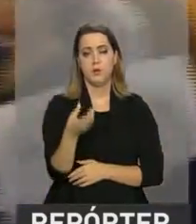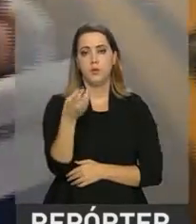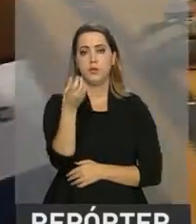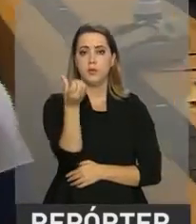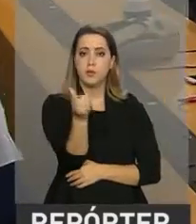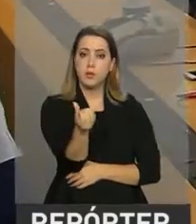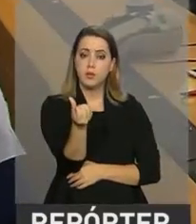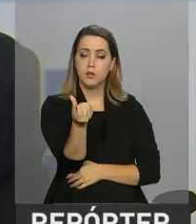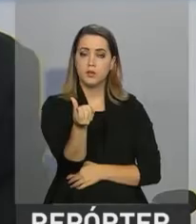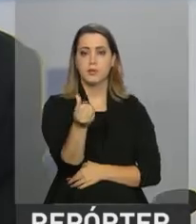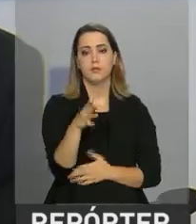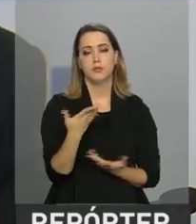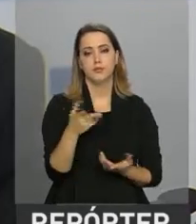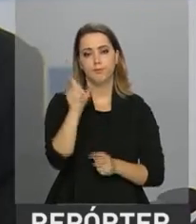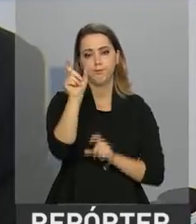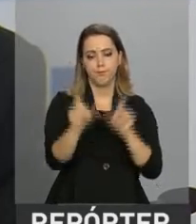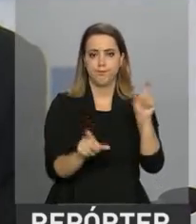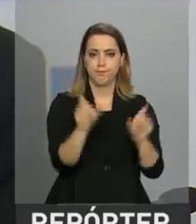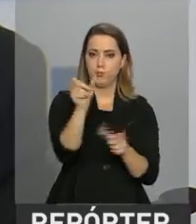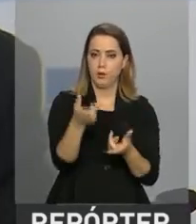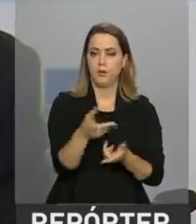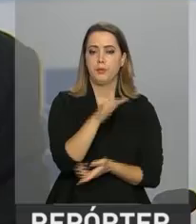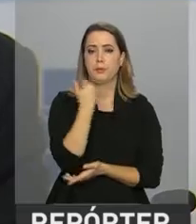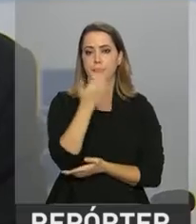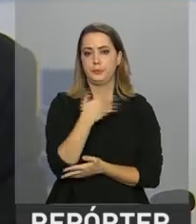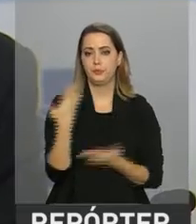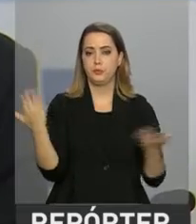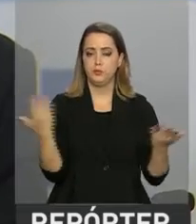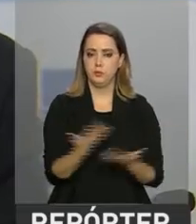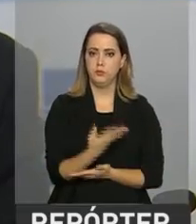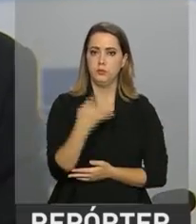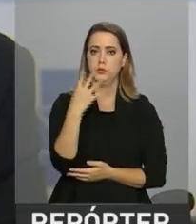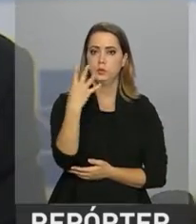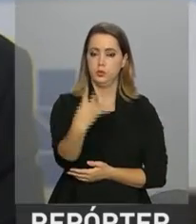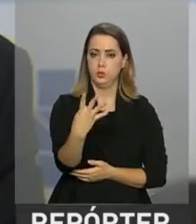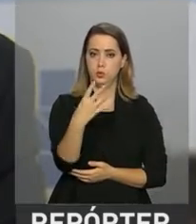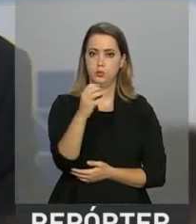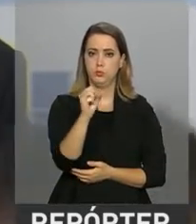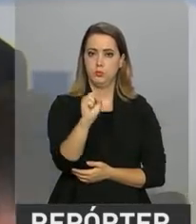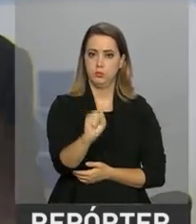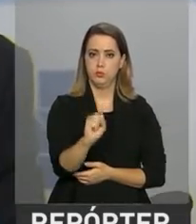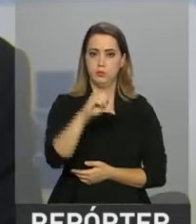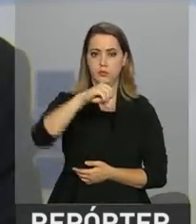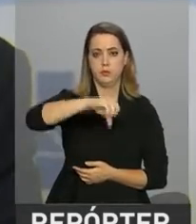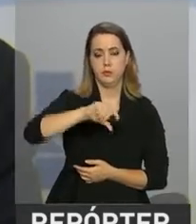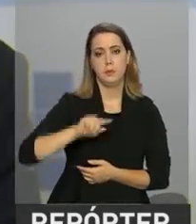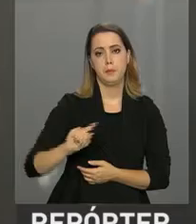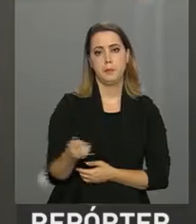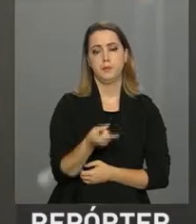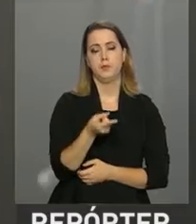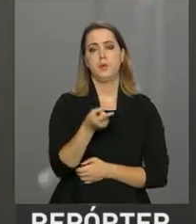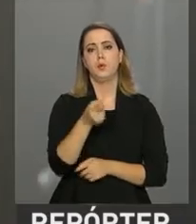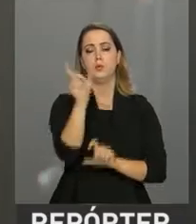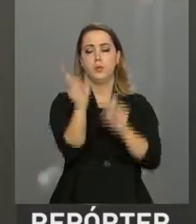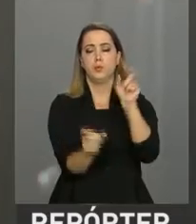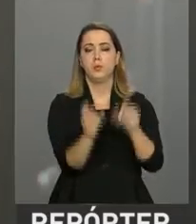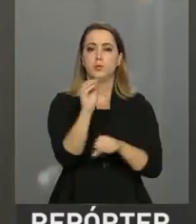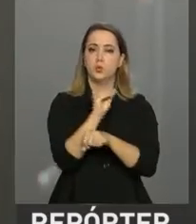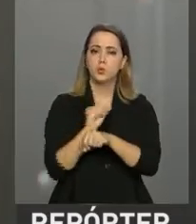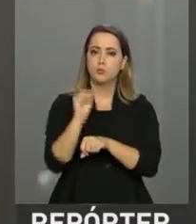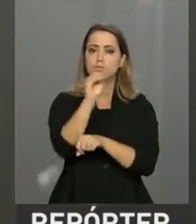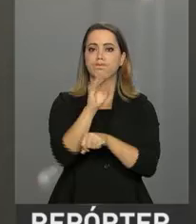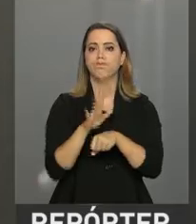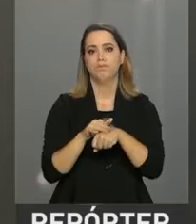100 mil habitantes atualmente são 489 mil pessoas em tratamento nós queremos